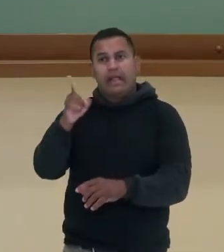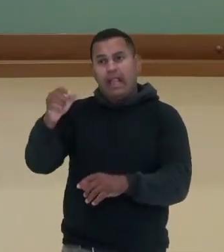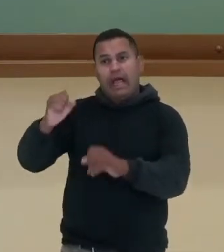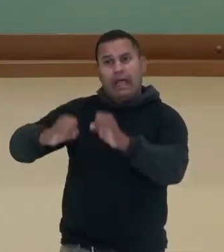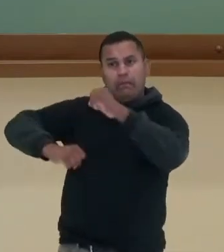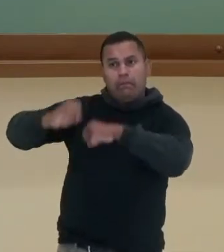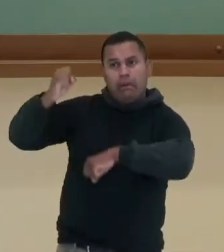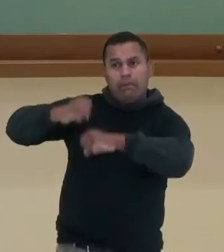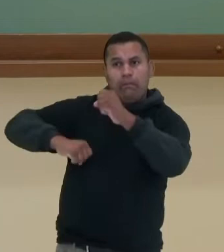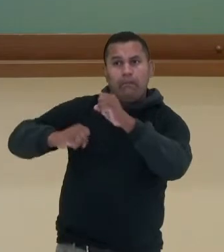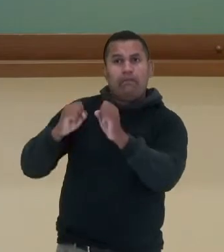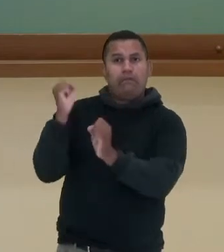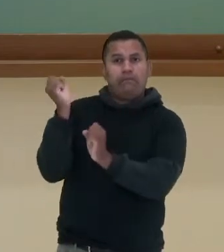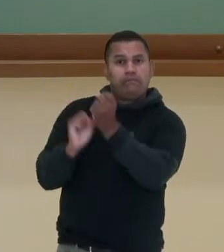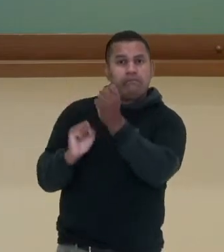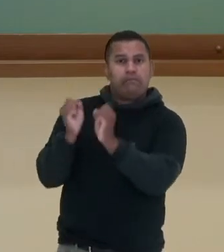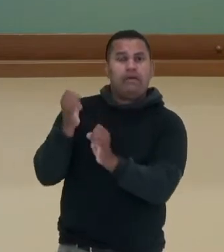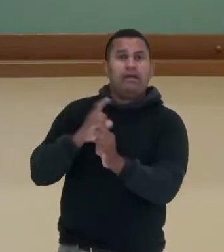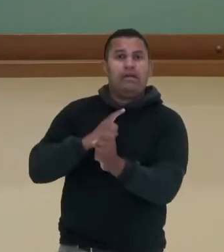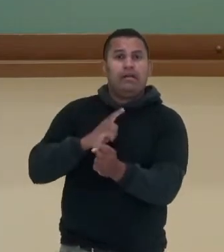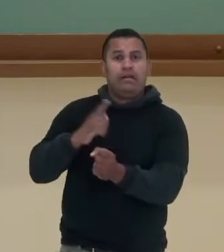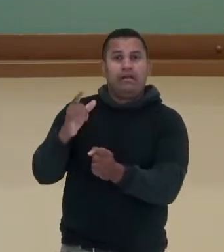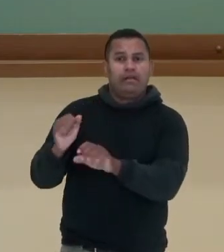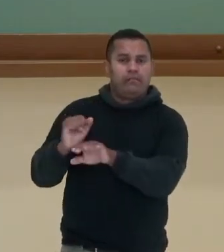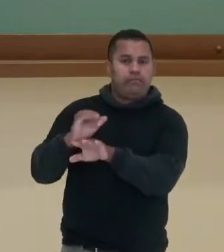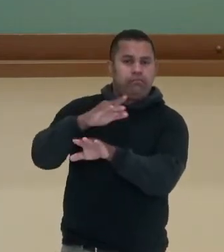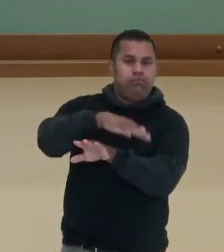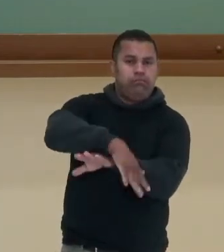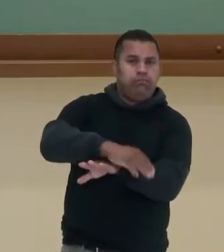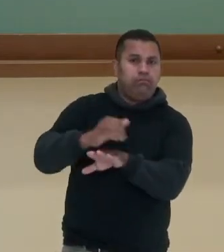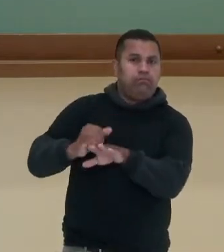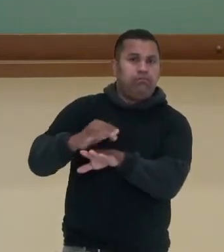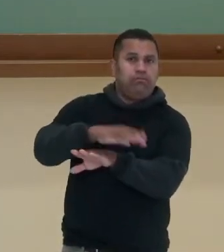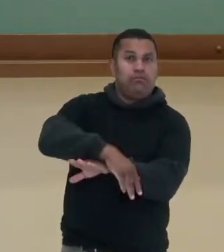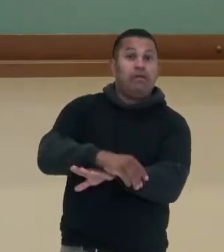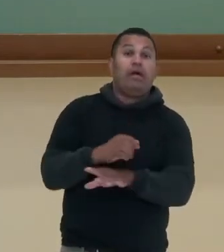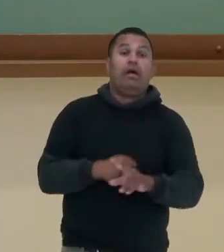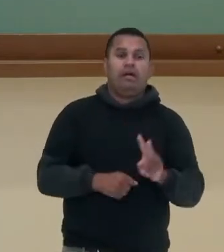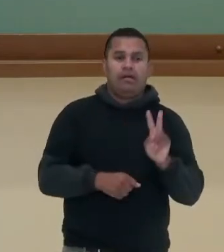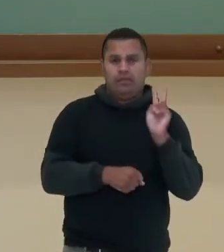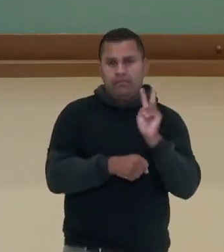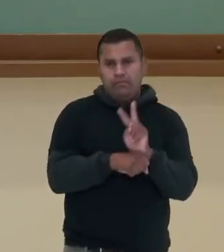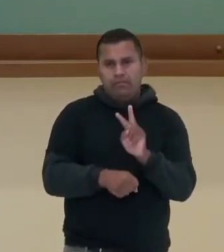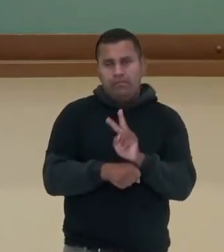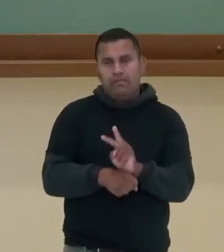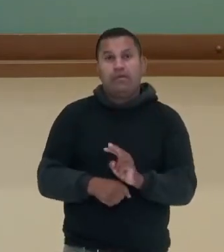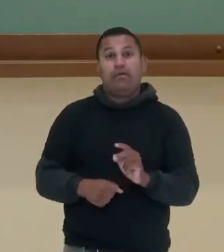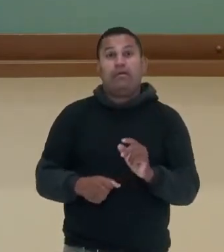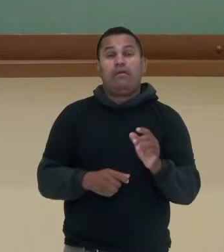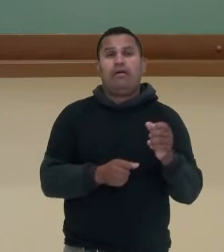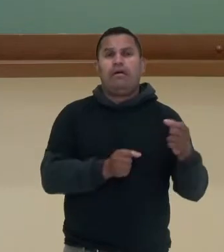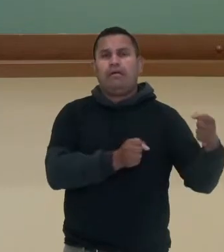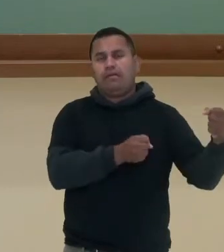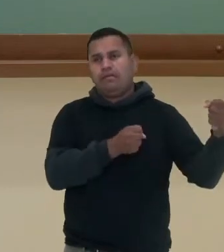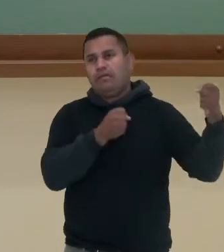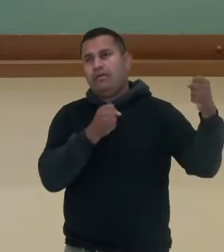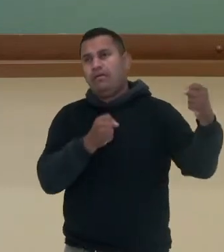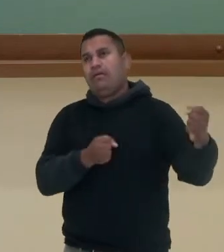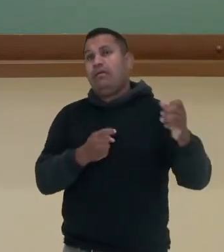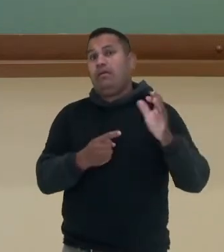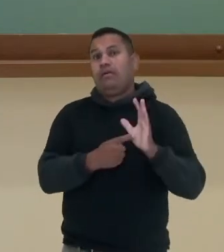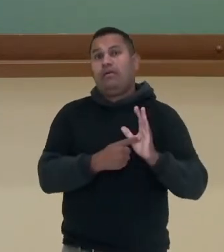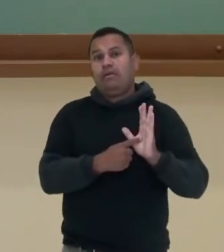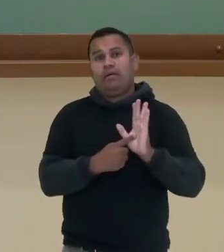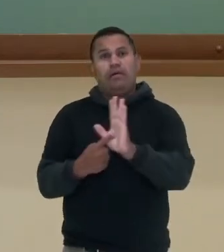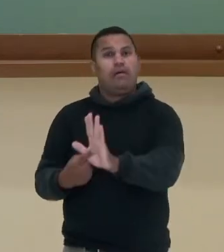das conclusões. A partir da conclusão, leva-se políticas públicas para que aquilo não aconteça. Então, se for a fábrica, o que